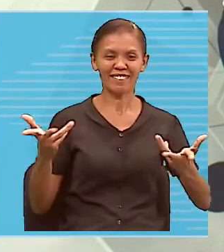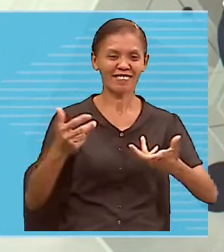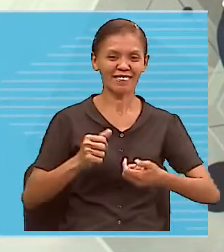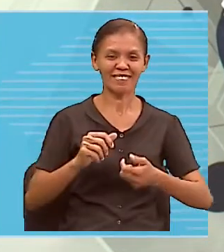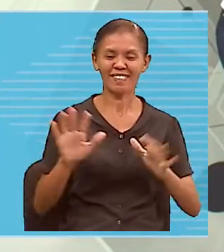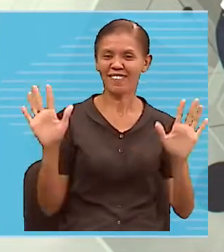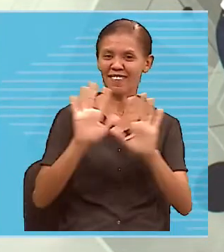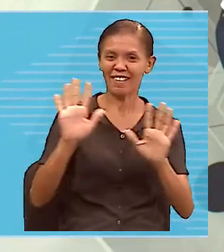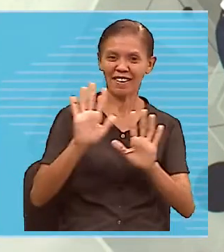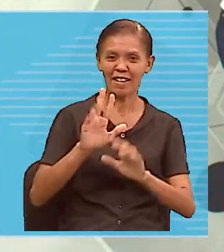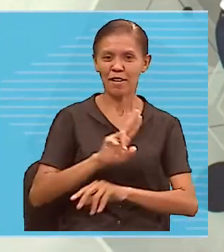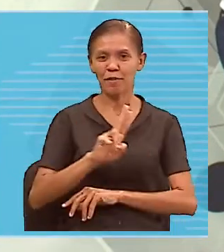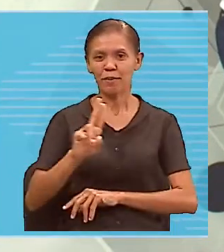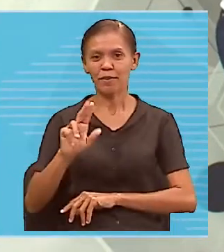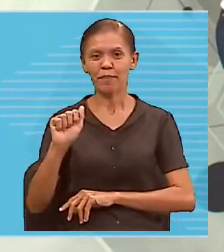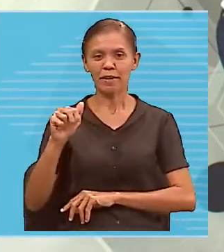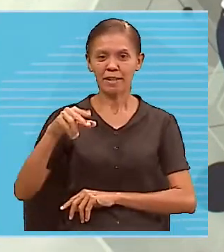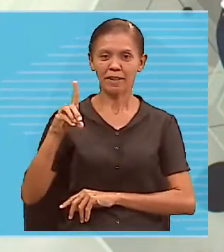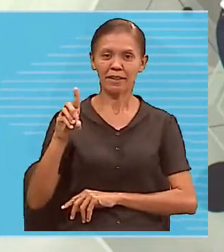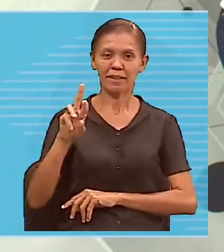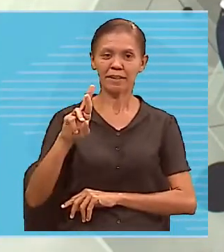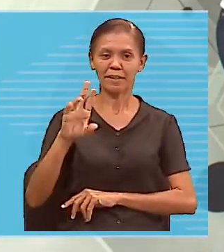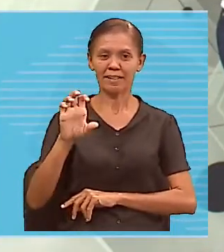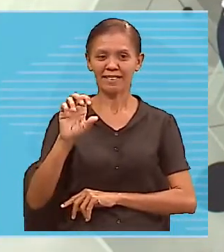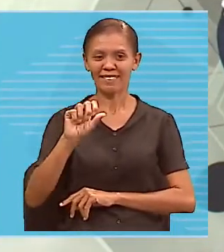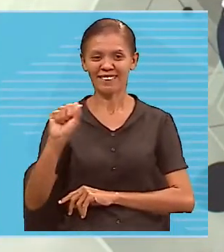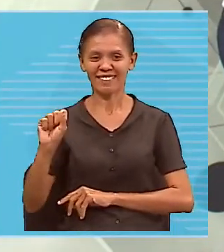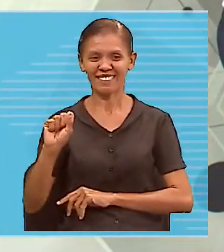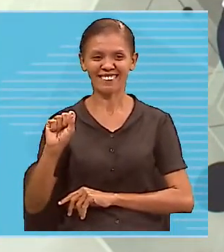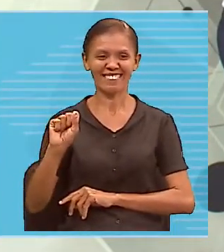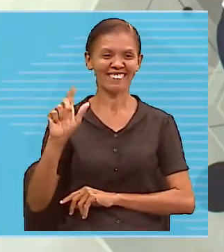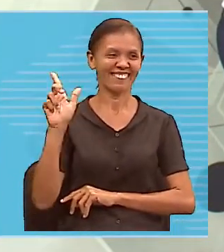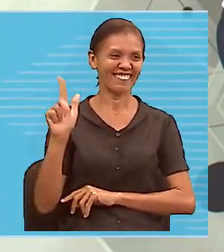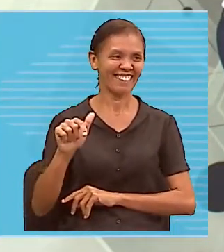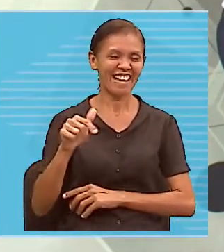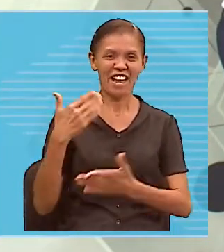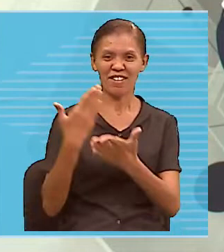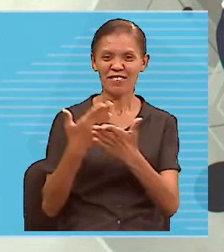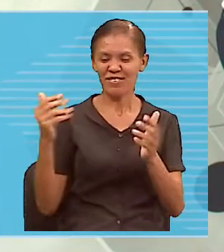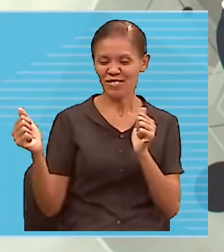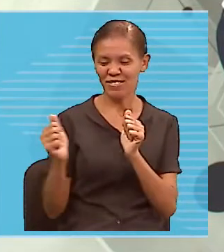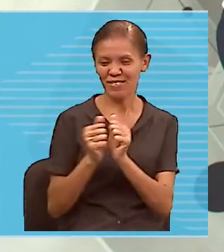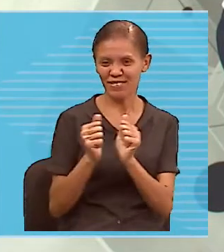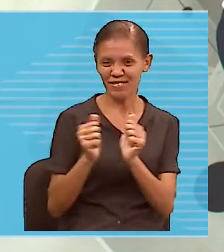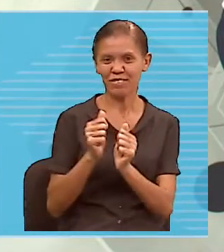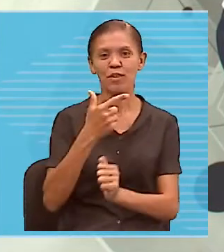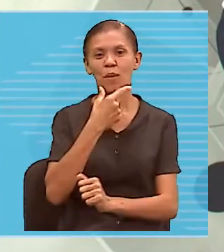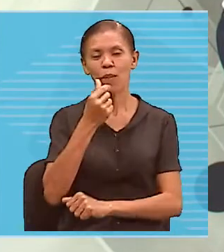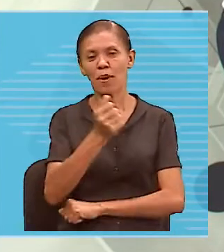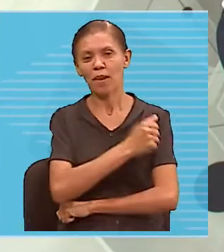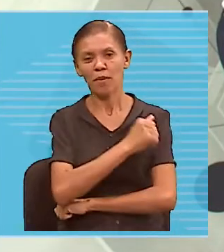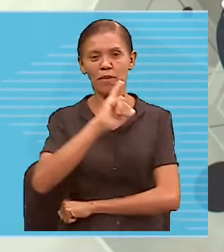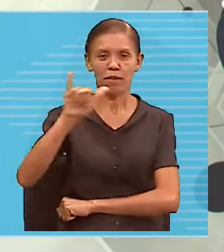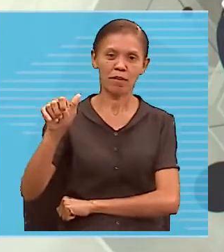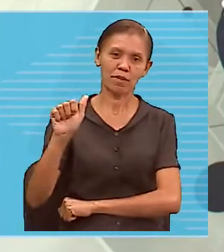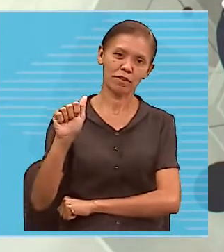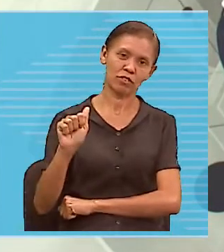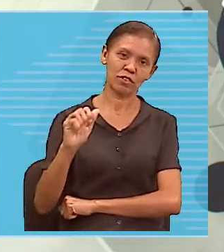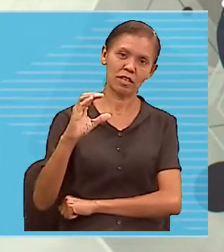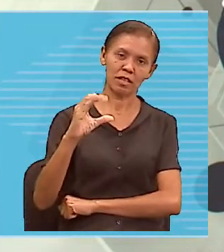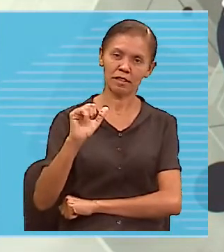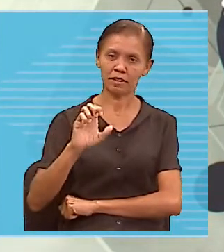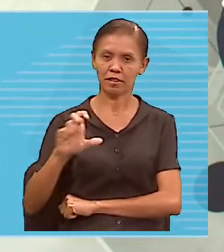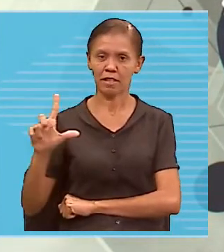Olá, meu nome é Andressa Eduarda. Bom, eu estudo juntamente com o Jaciel, no Sete Professor Jacavieira, e eu vim aqui, né,